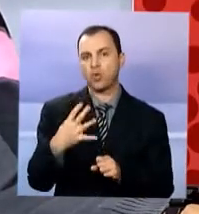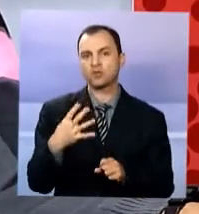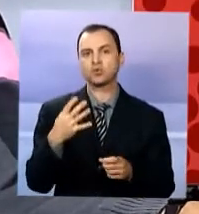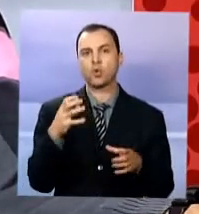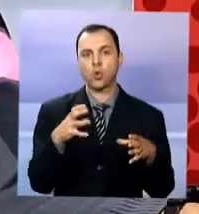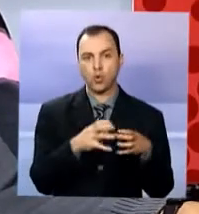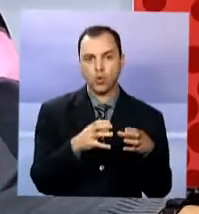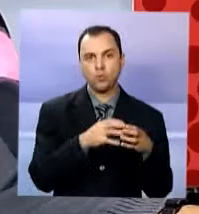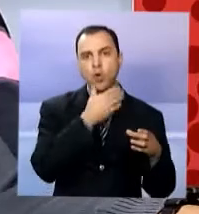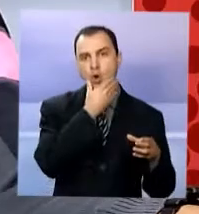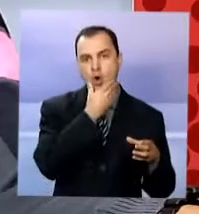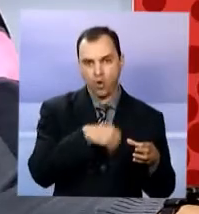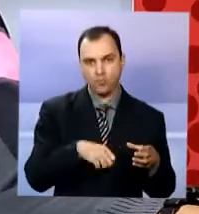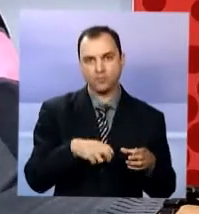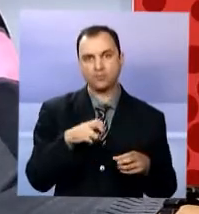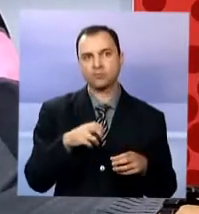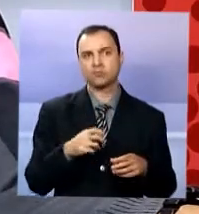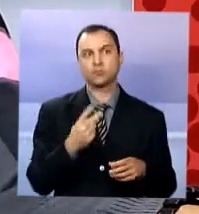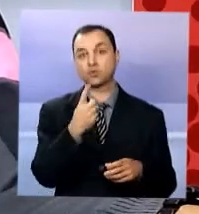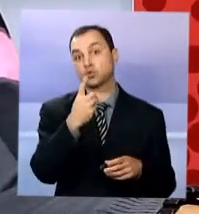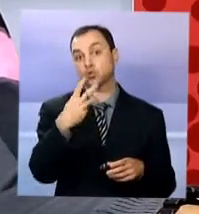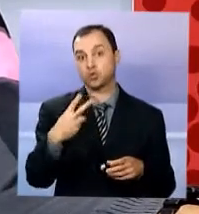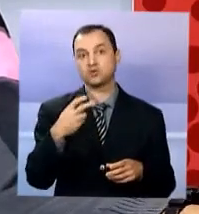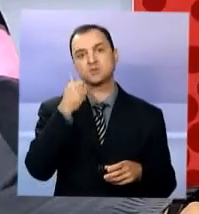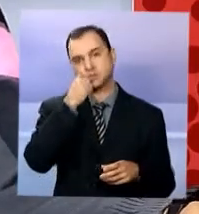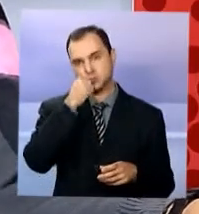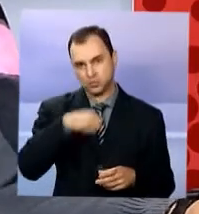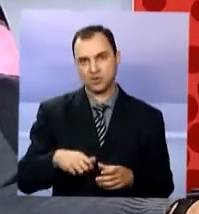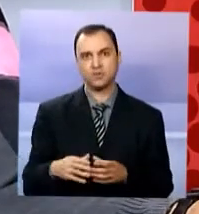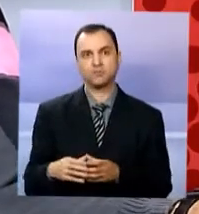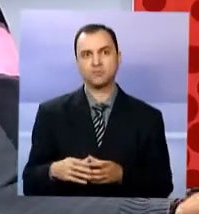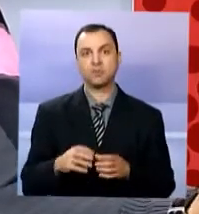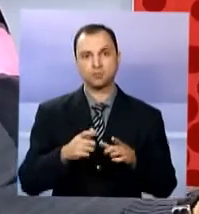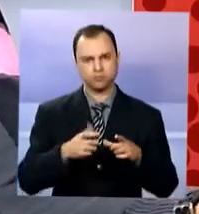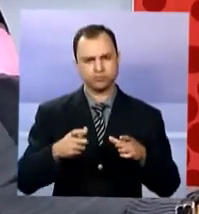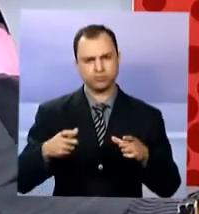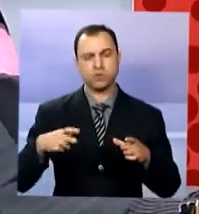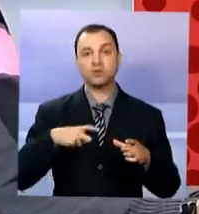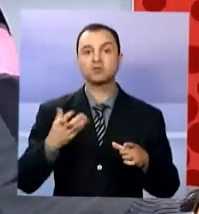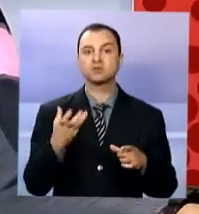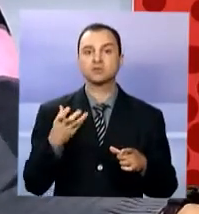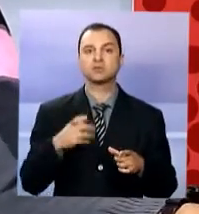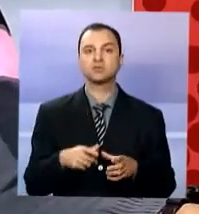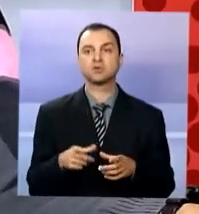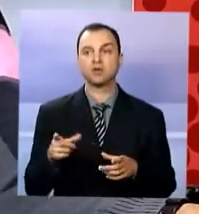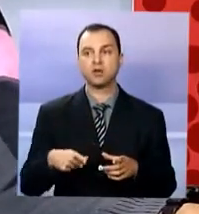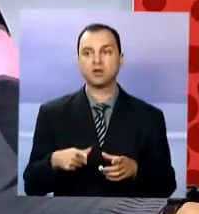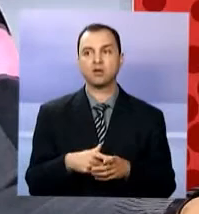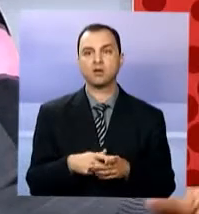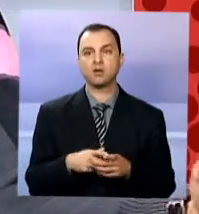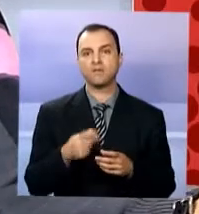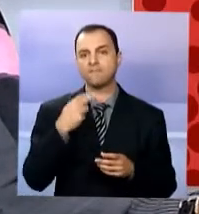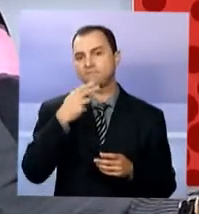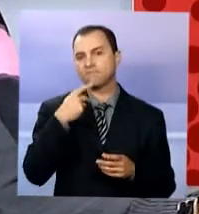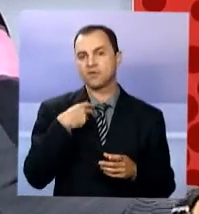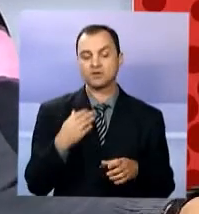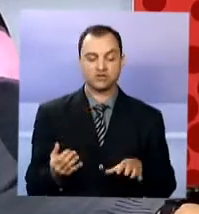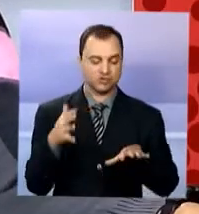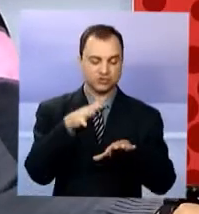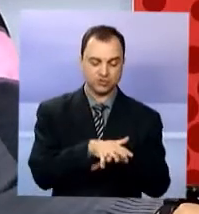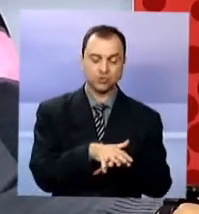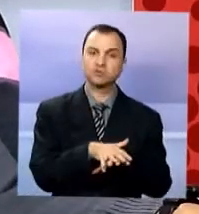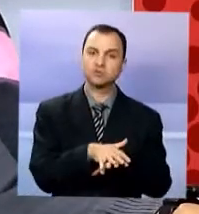Brasil masculinos ensinando 12 femininas Então tá crescendo e o que a gente quer a gente fala muito